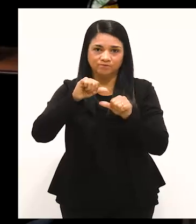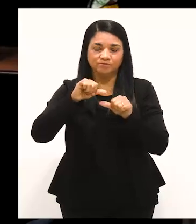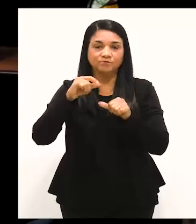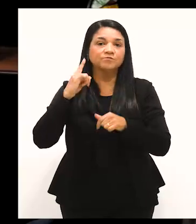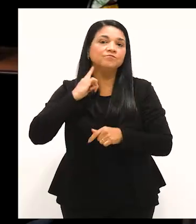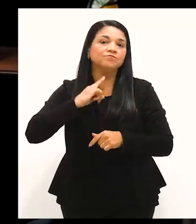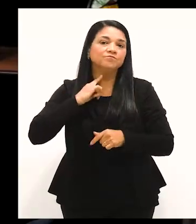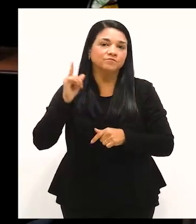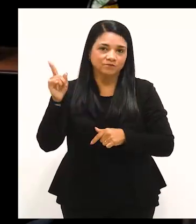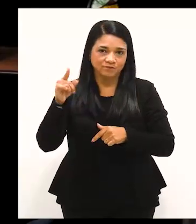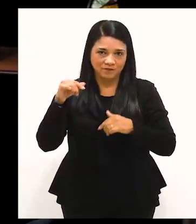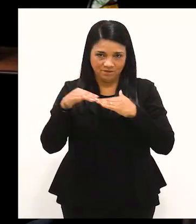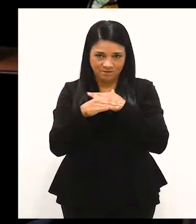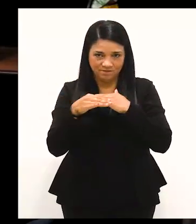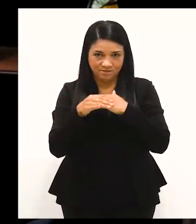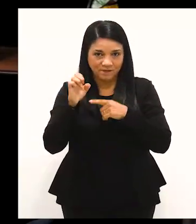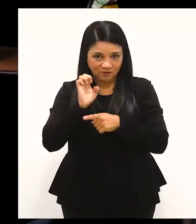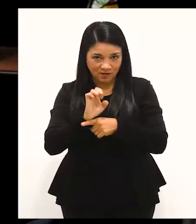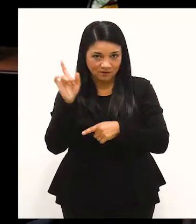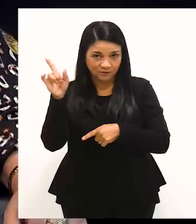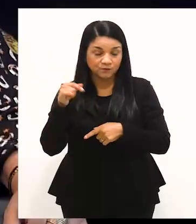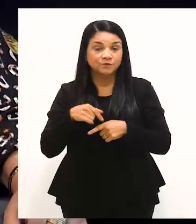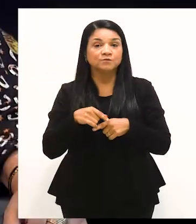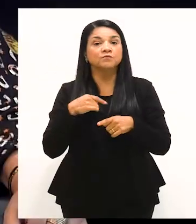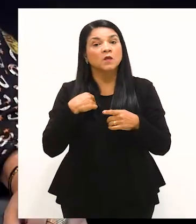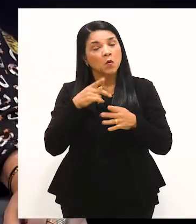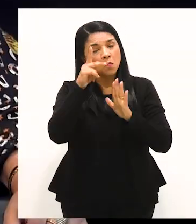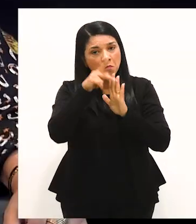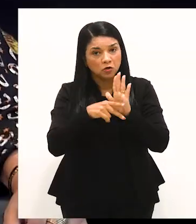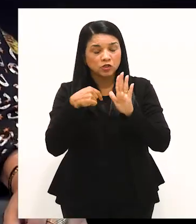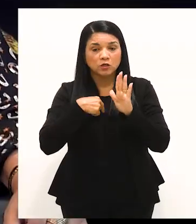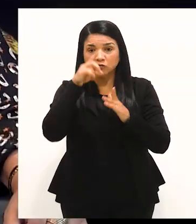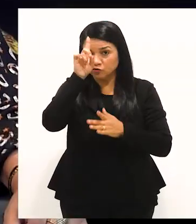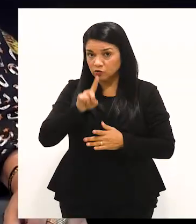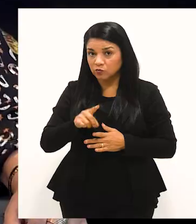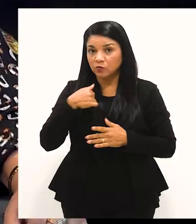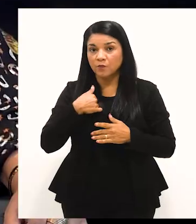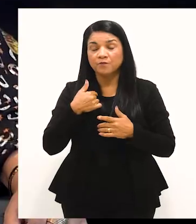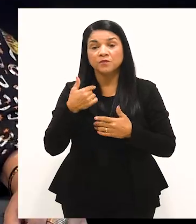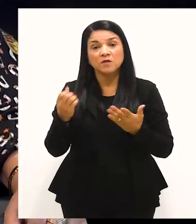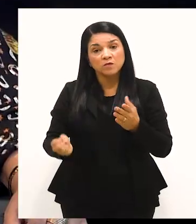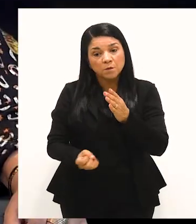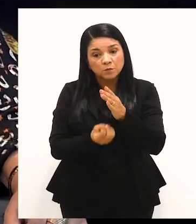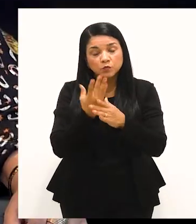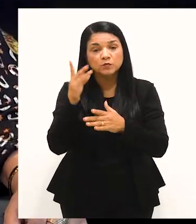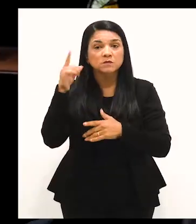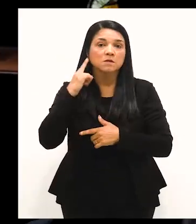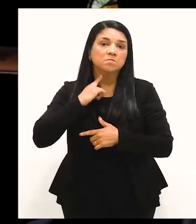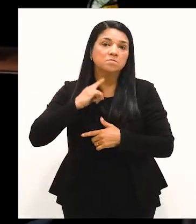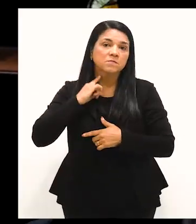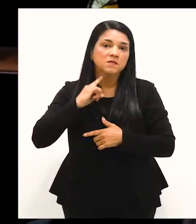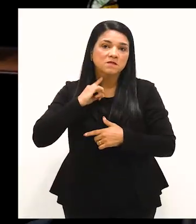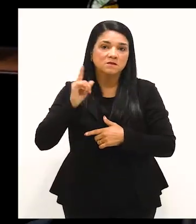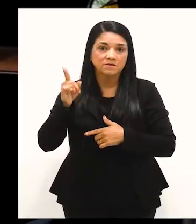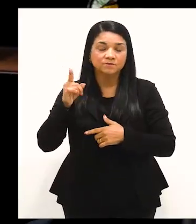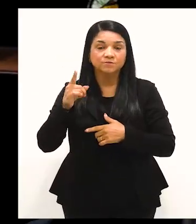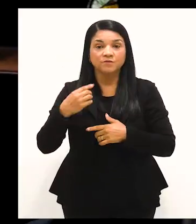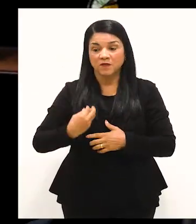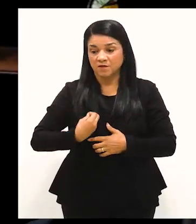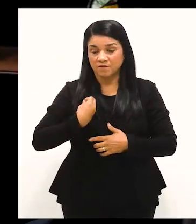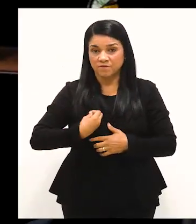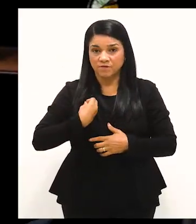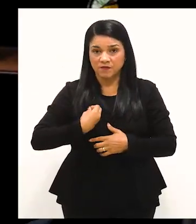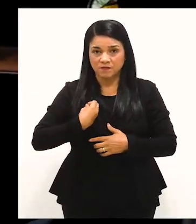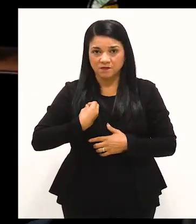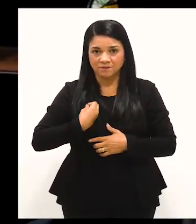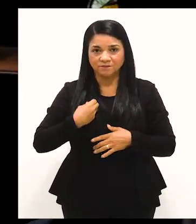sou o diretor cultural desse projeto, inclusive. E uma das coisas que nós estamos fazendo agora é produzindo em Minas Gerais a peça